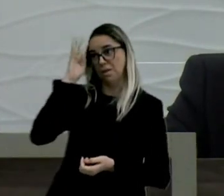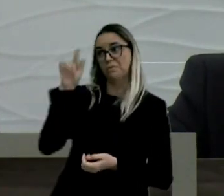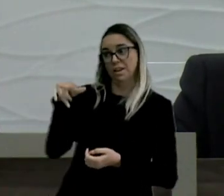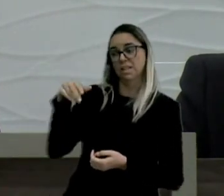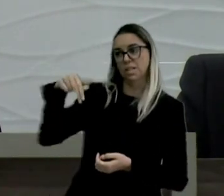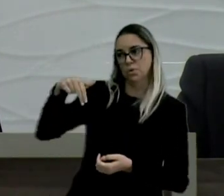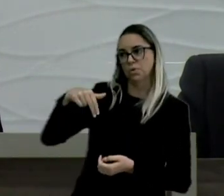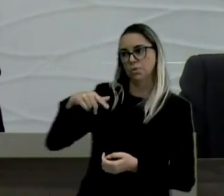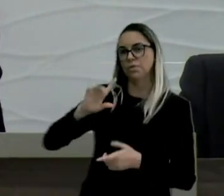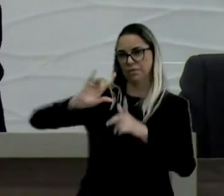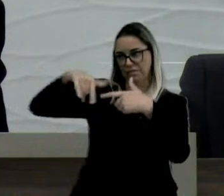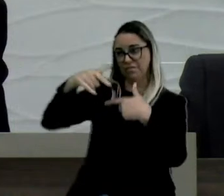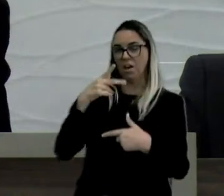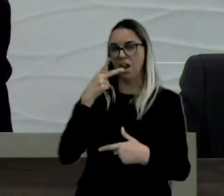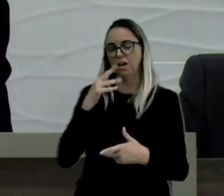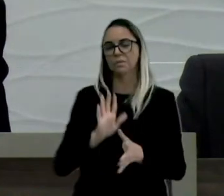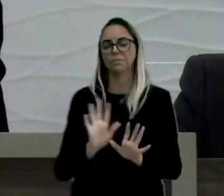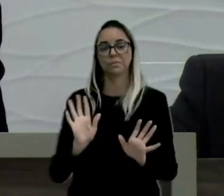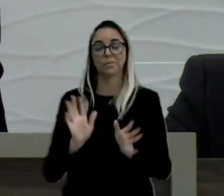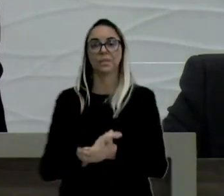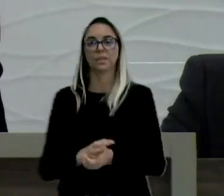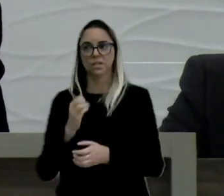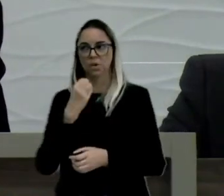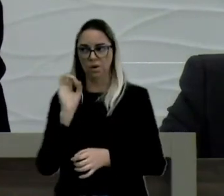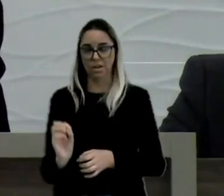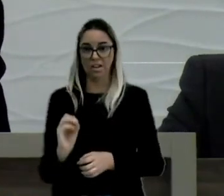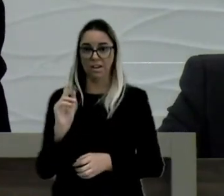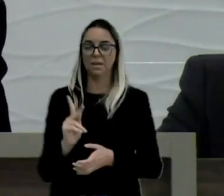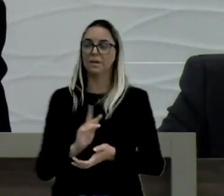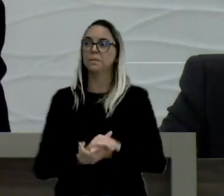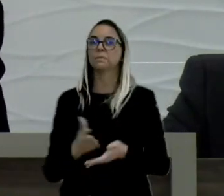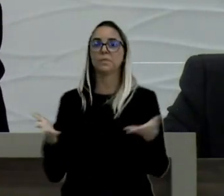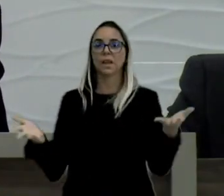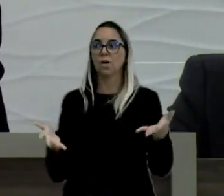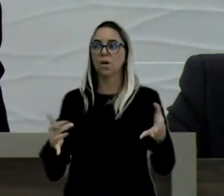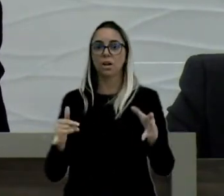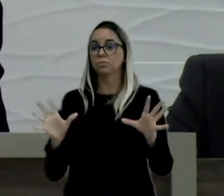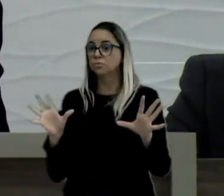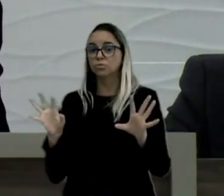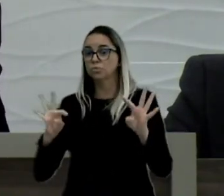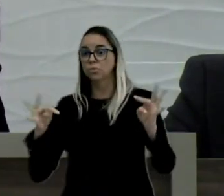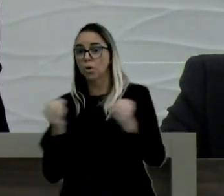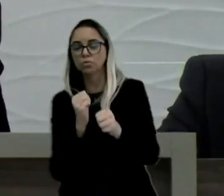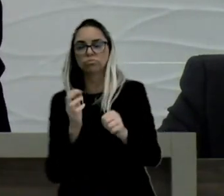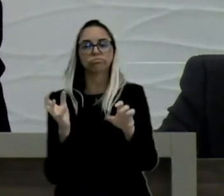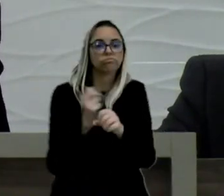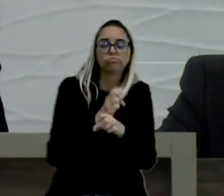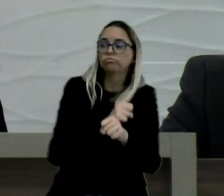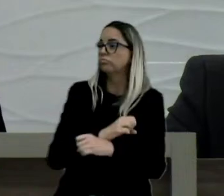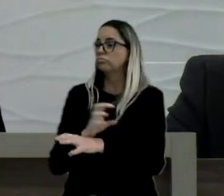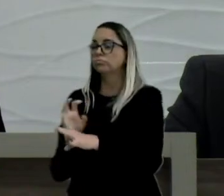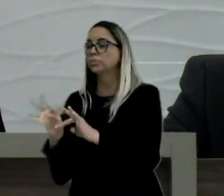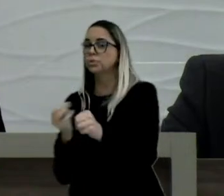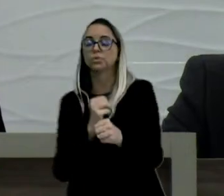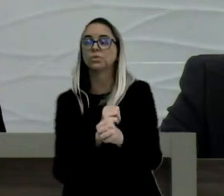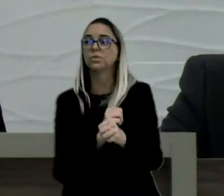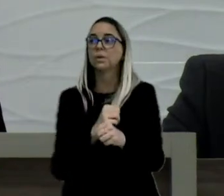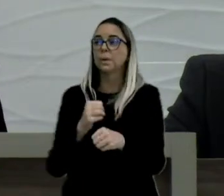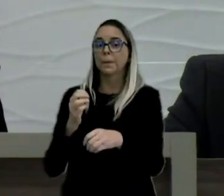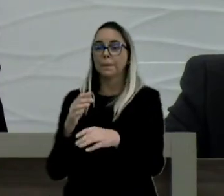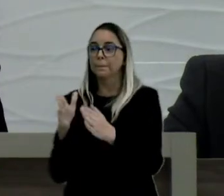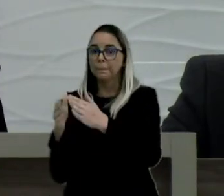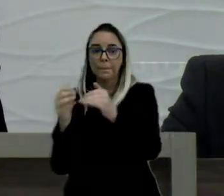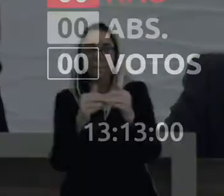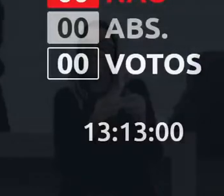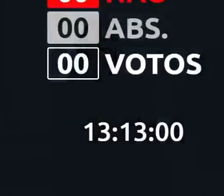Nilson Tá bom vamos votar todos os projetos todos os requerimentos agora rest do requerimento em votação os requerimentos que falta ser votado todos